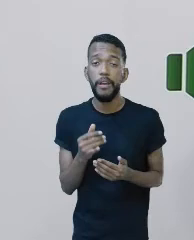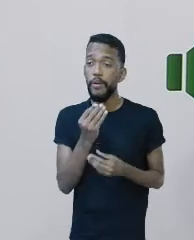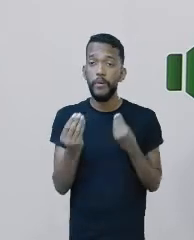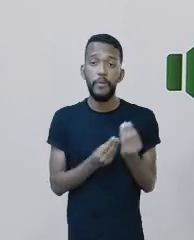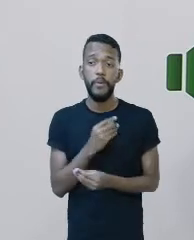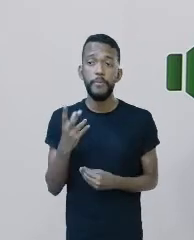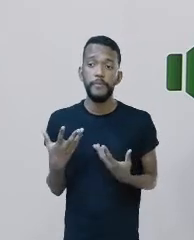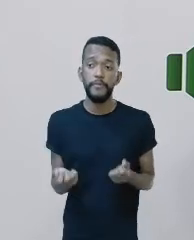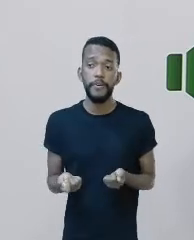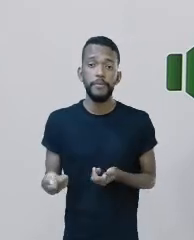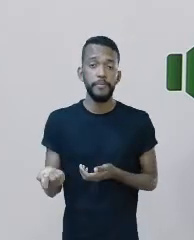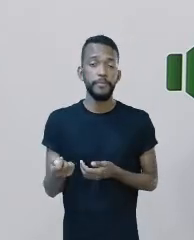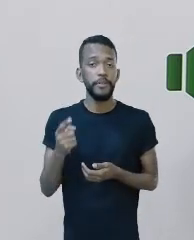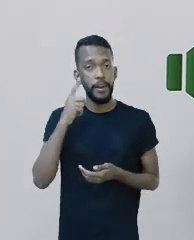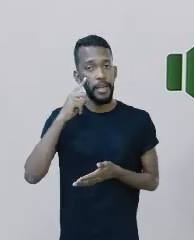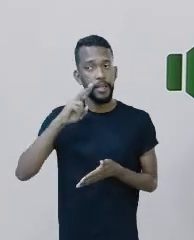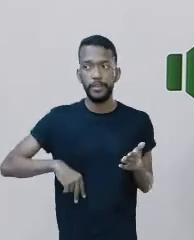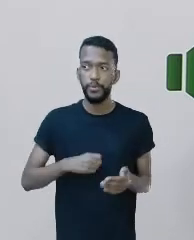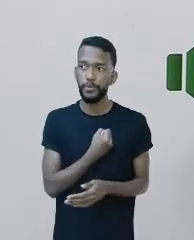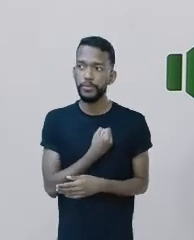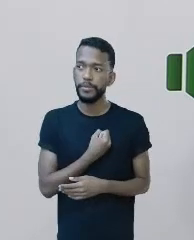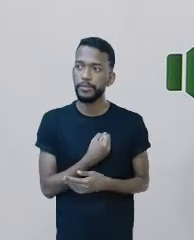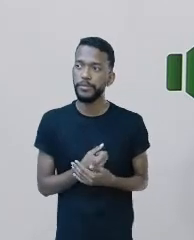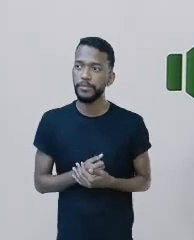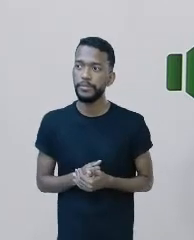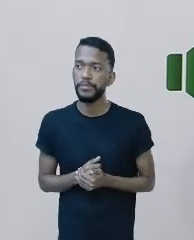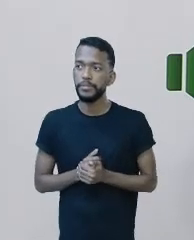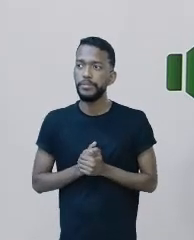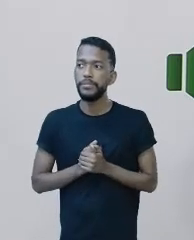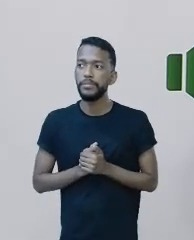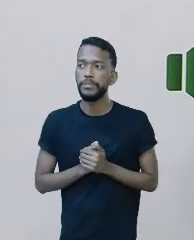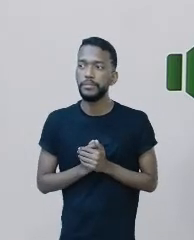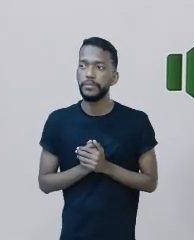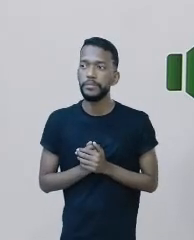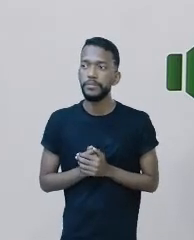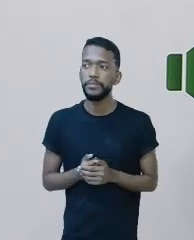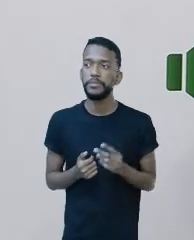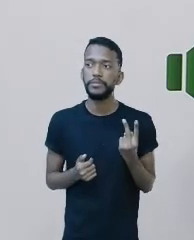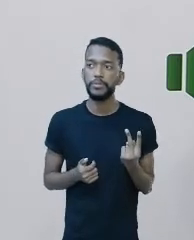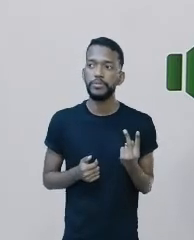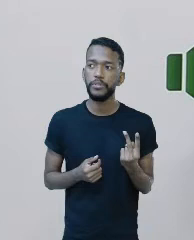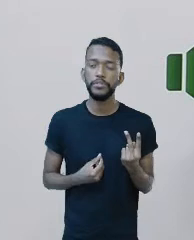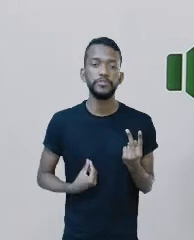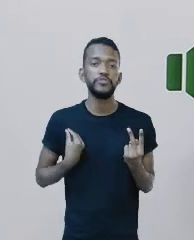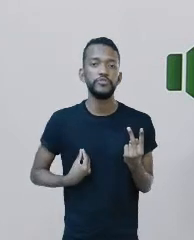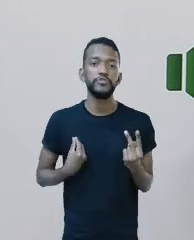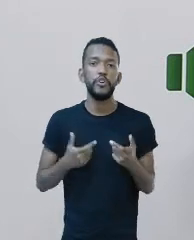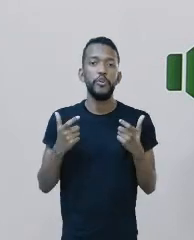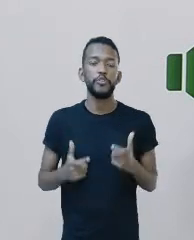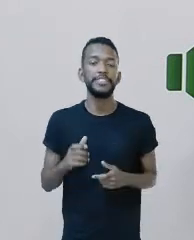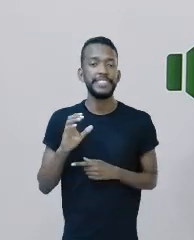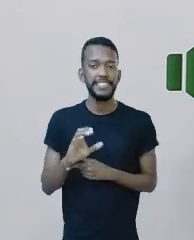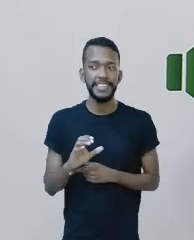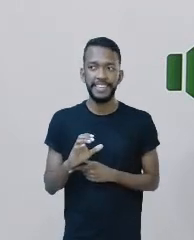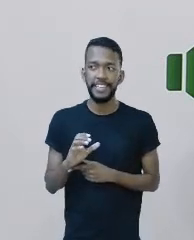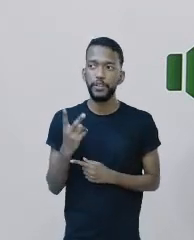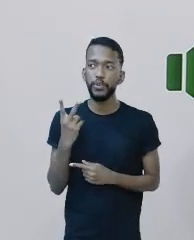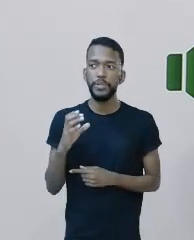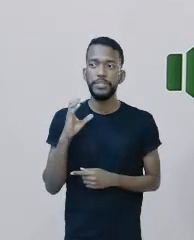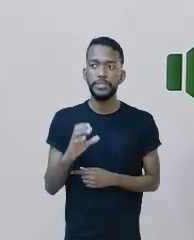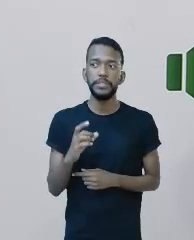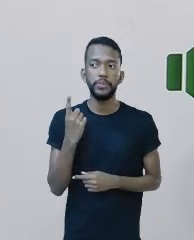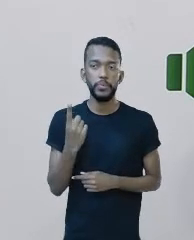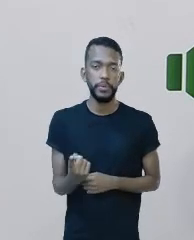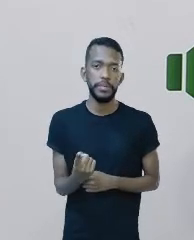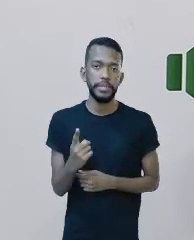que nós iremos ler esses números? O 1, o 2 está na centena. 2 centenas,